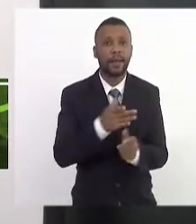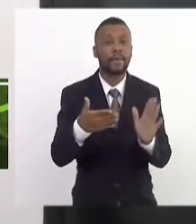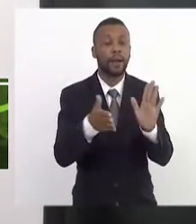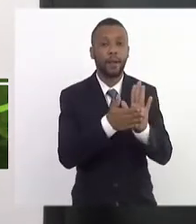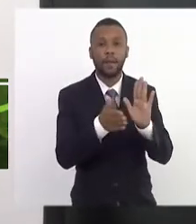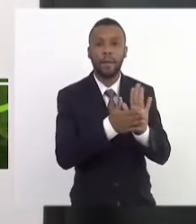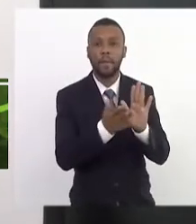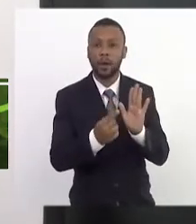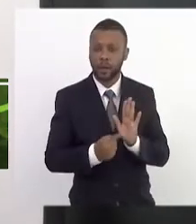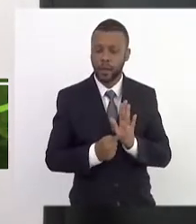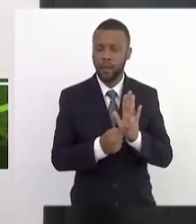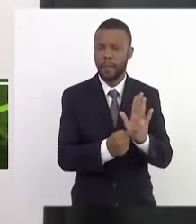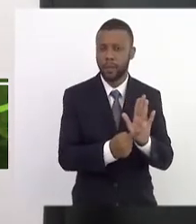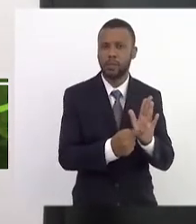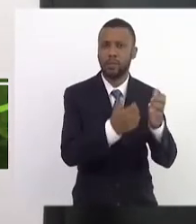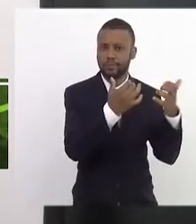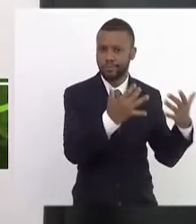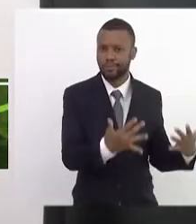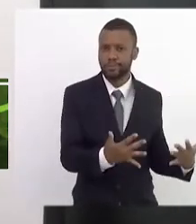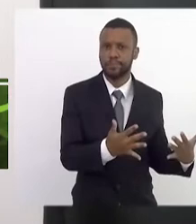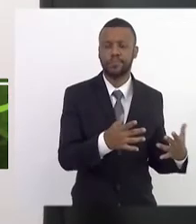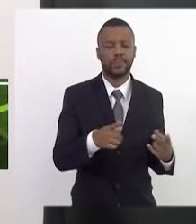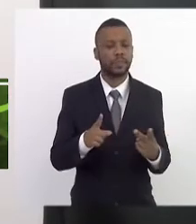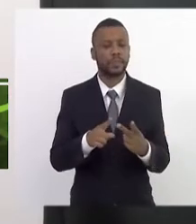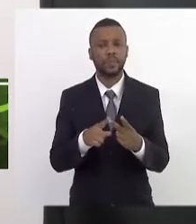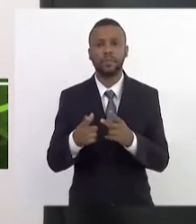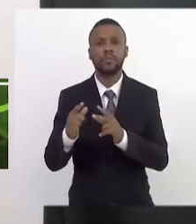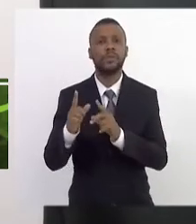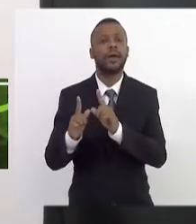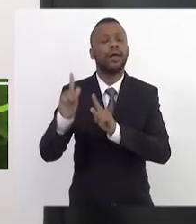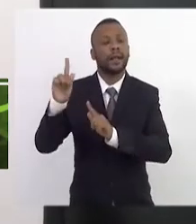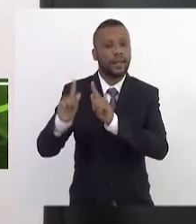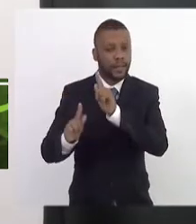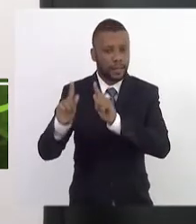foi apresentada, e na segunda licitação